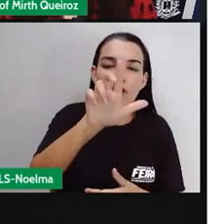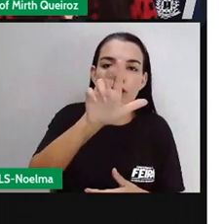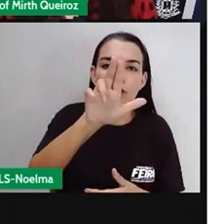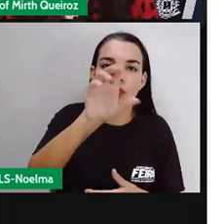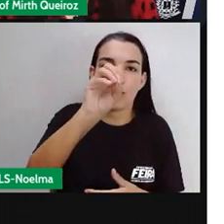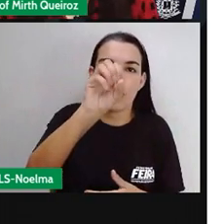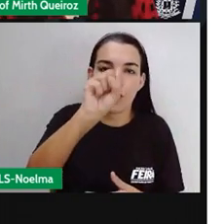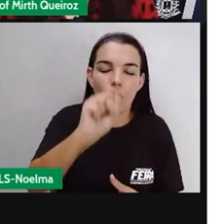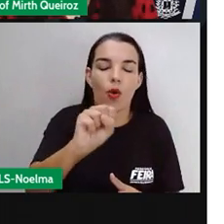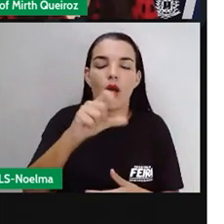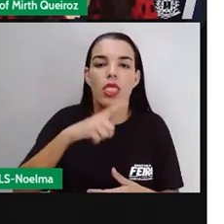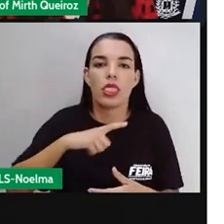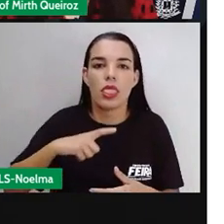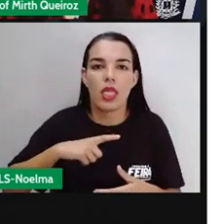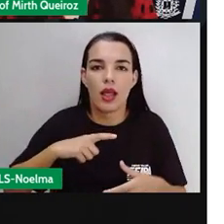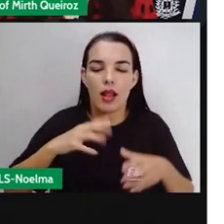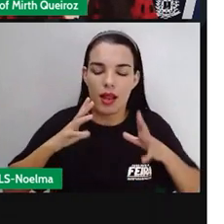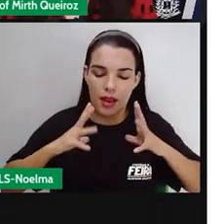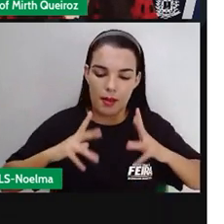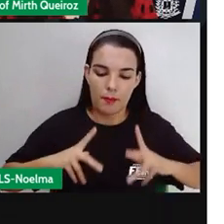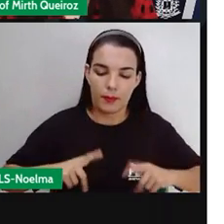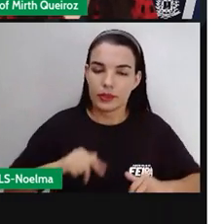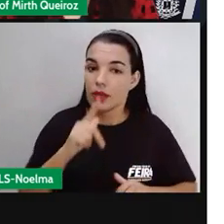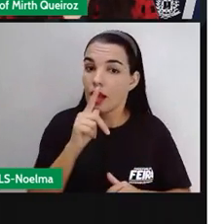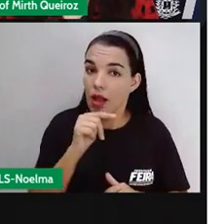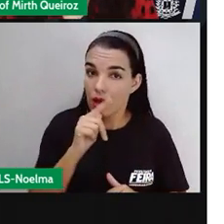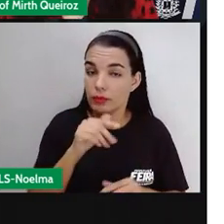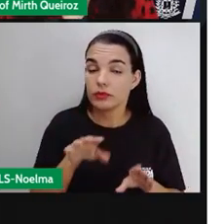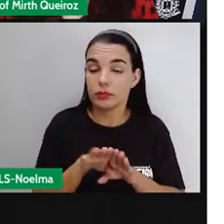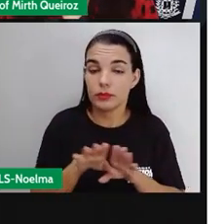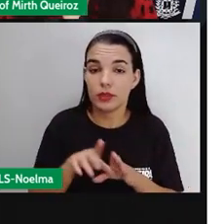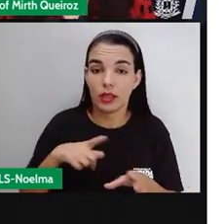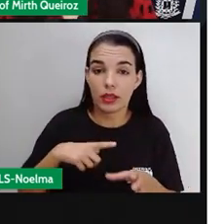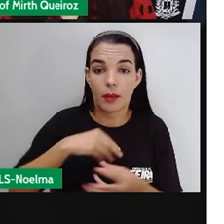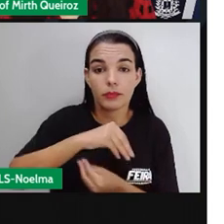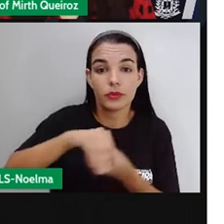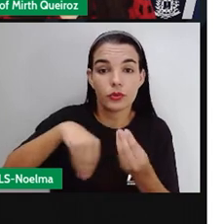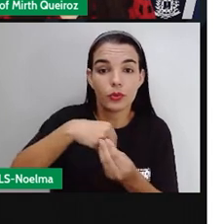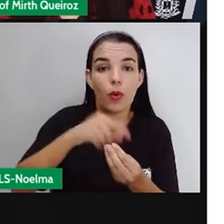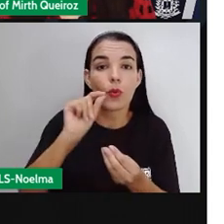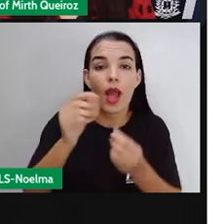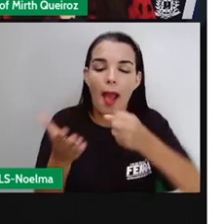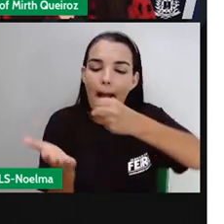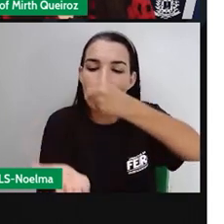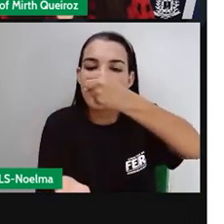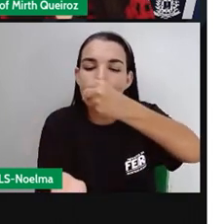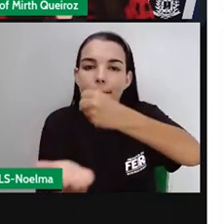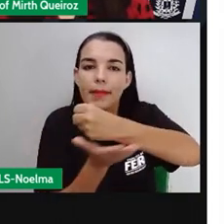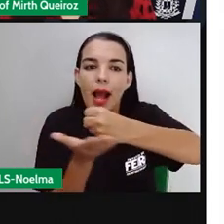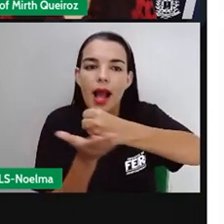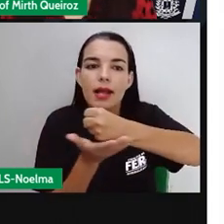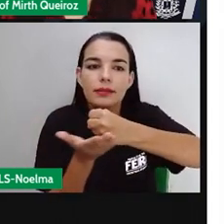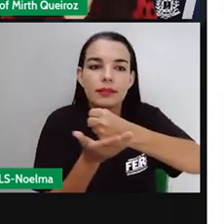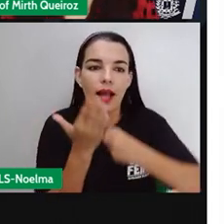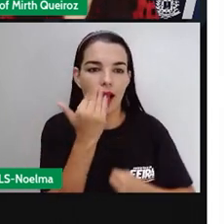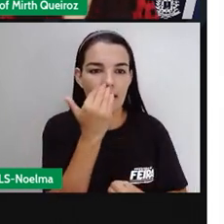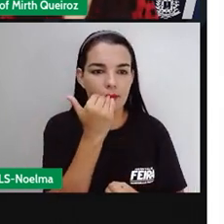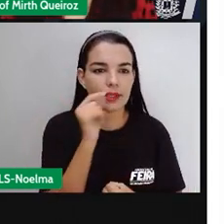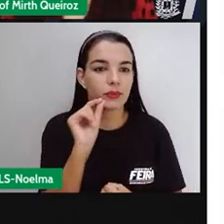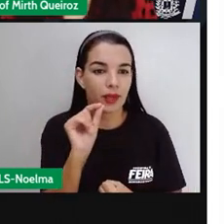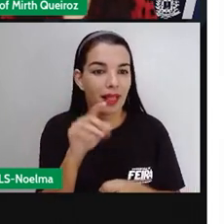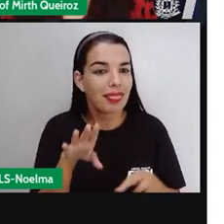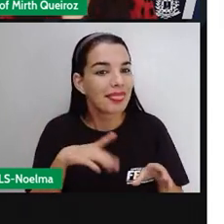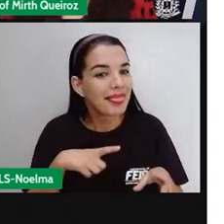tratada. E a base da alimentação brasileira também é uma mistura, que é o caso do arroz e do feijão, que é a